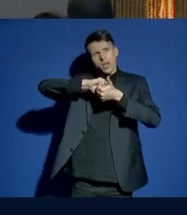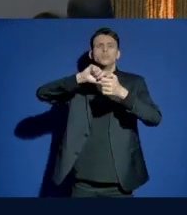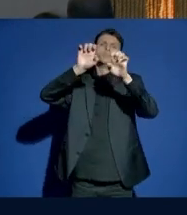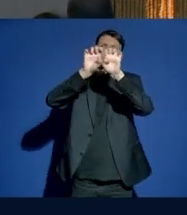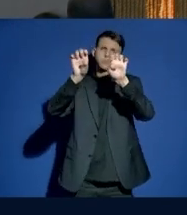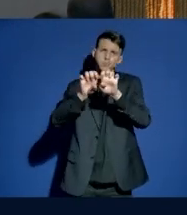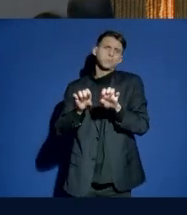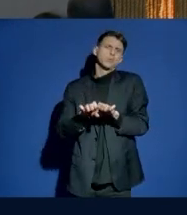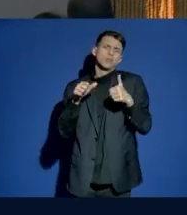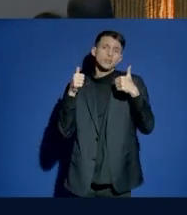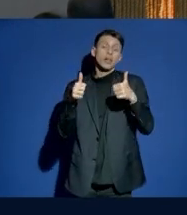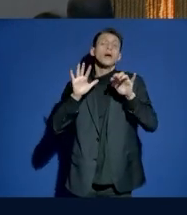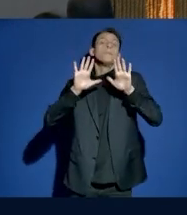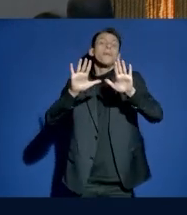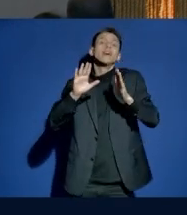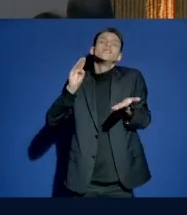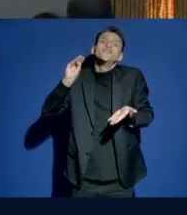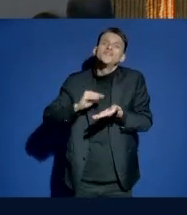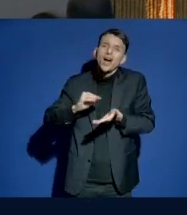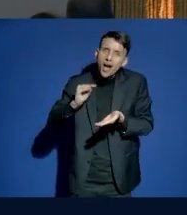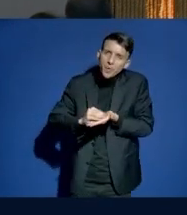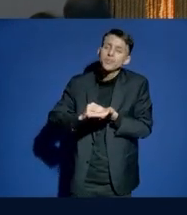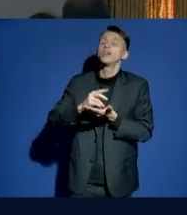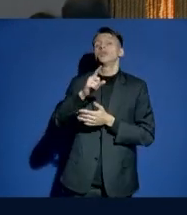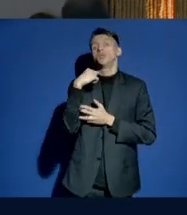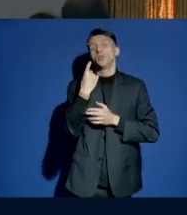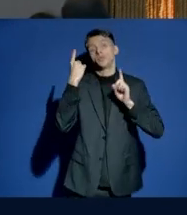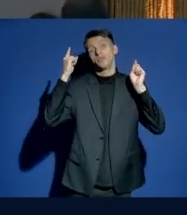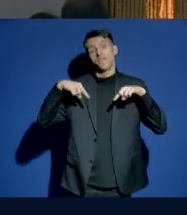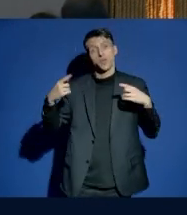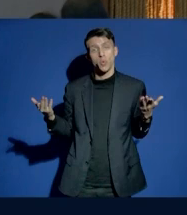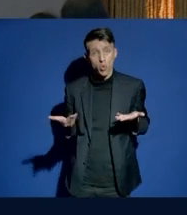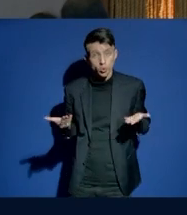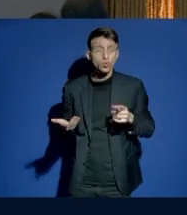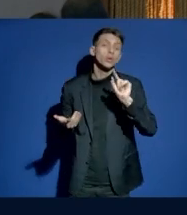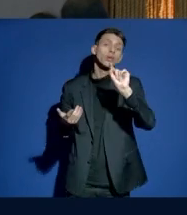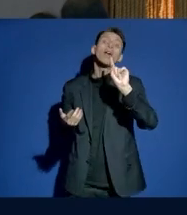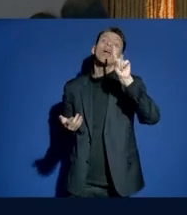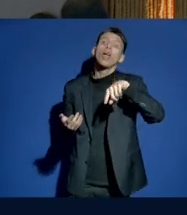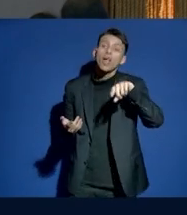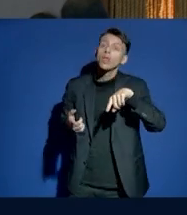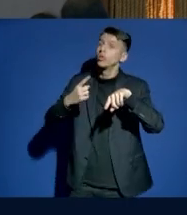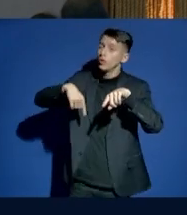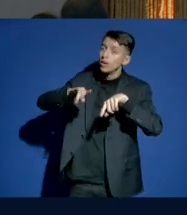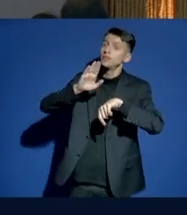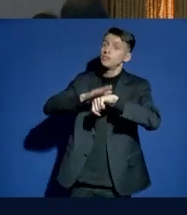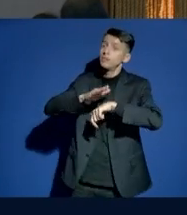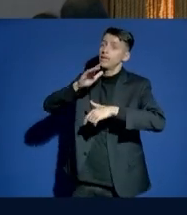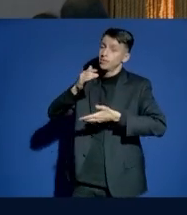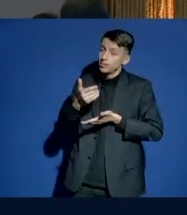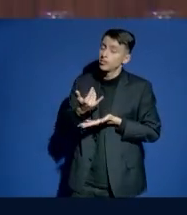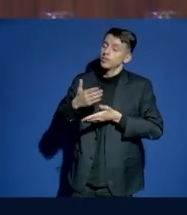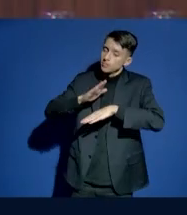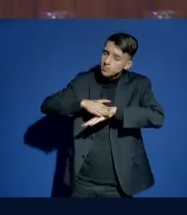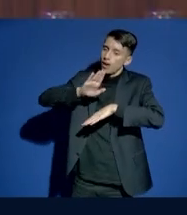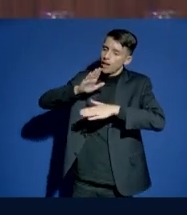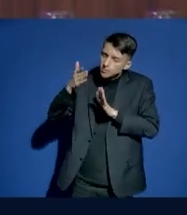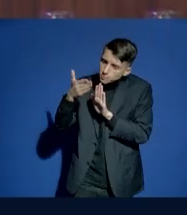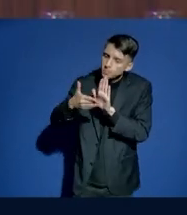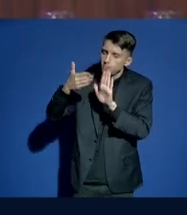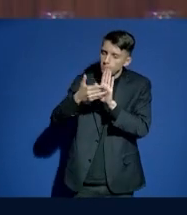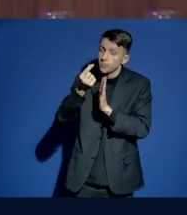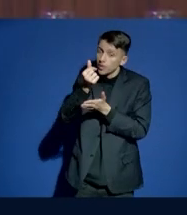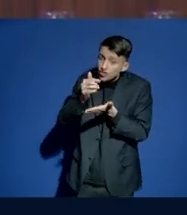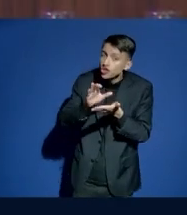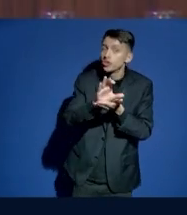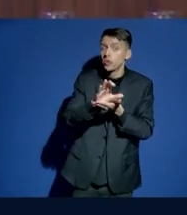ela sempre será insuficiente e O Grande Desafio nosso hoje é resgatar o nosso patrimônio Ferroviário Estado de São